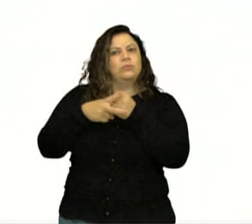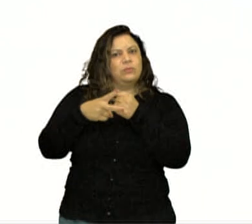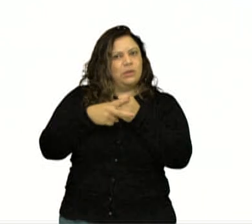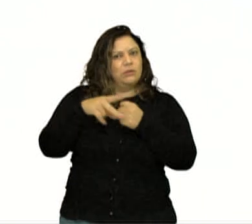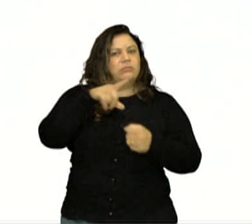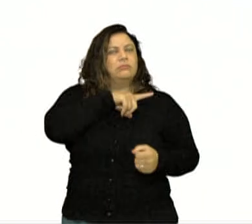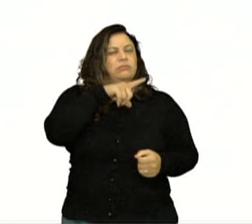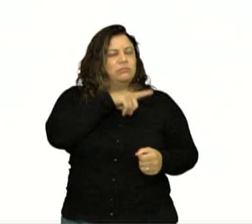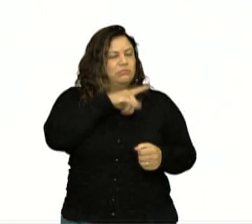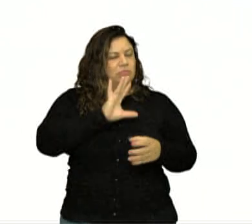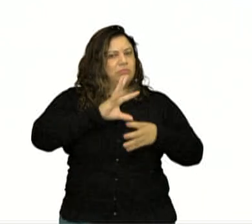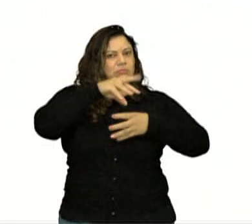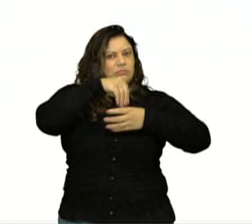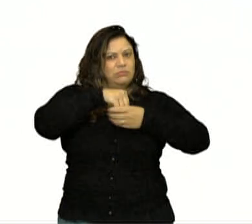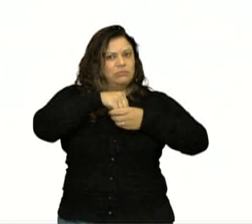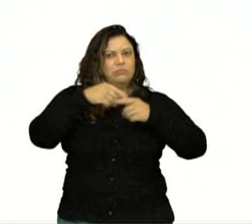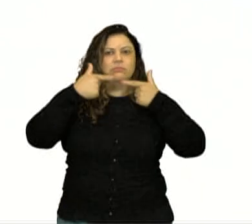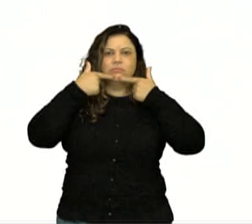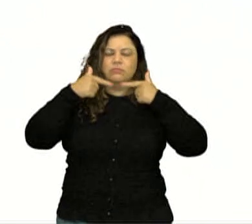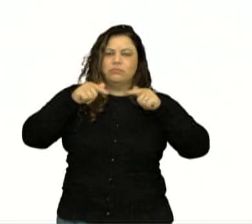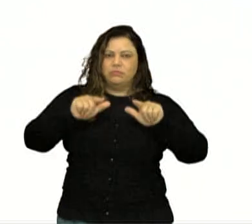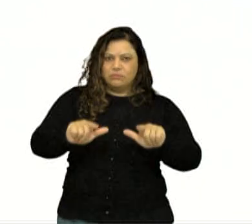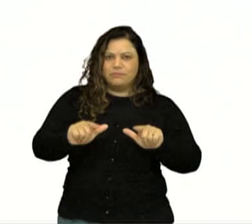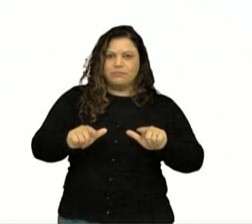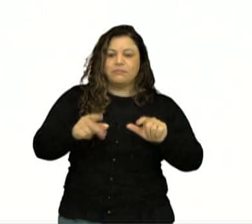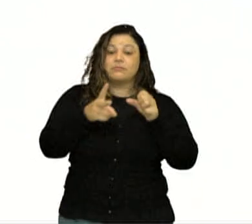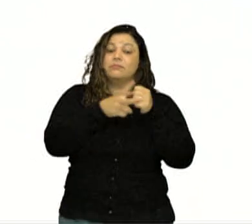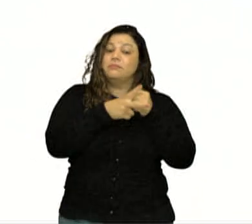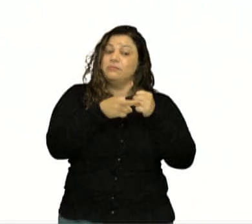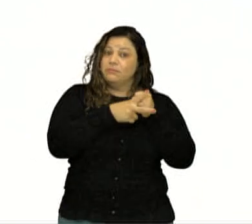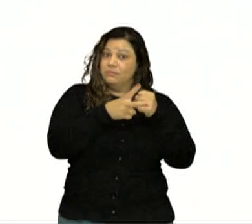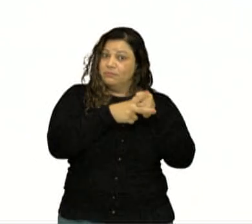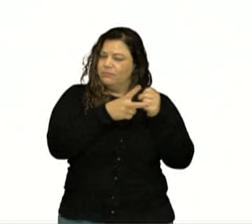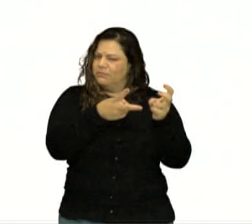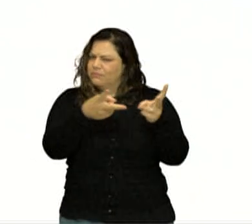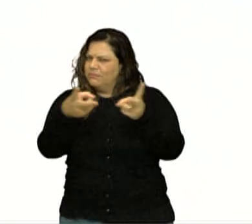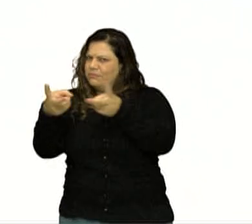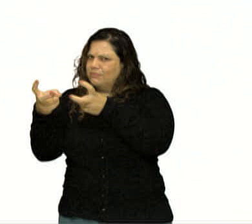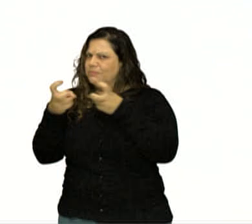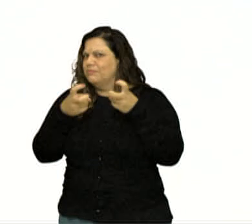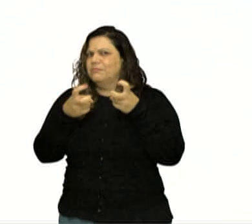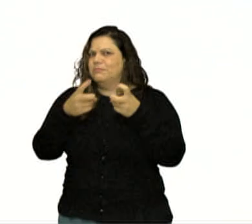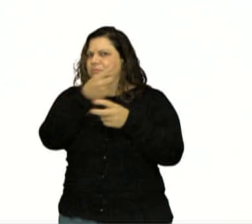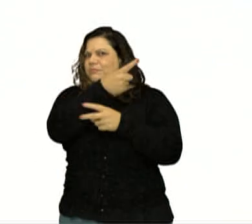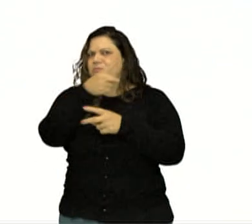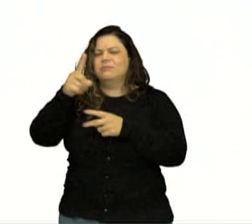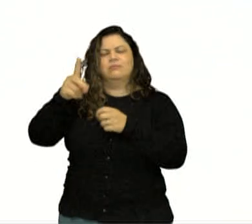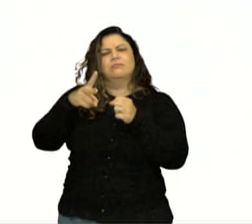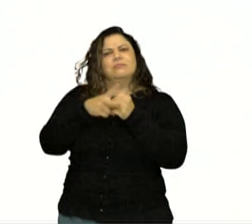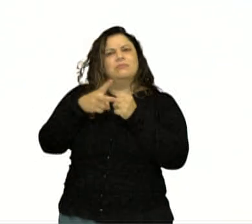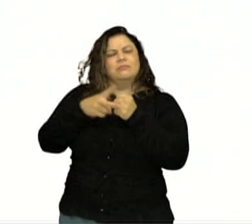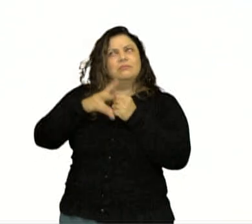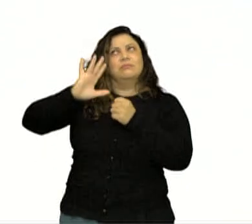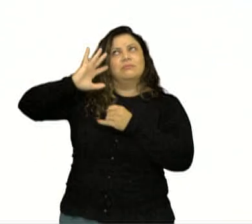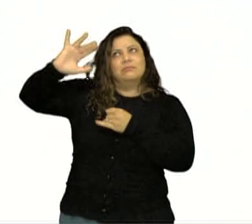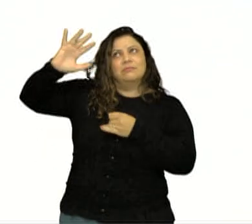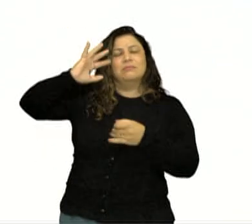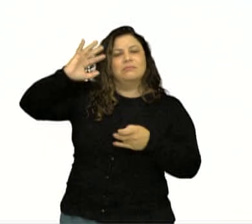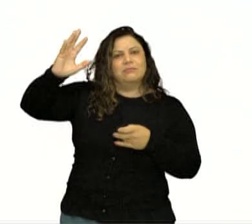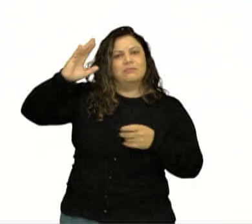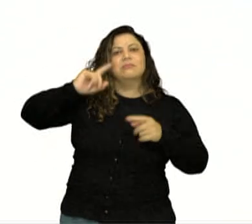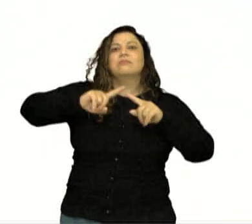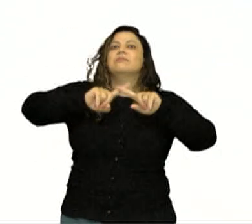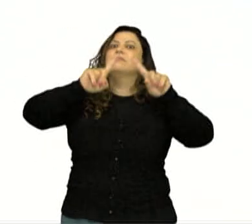temos dentro da nossa língua. Então esses verbos, você tem que observar, eles não são verbos reflexivos, eles são os